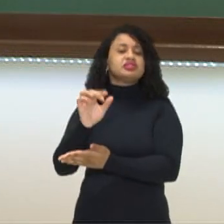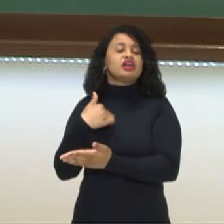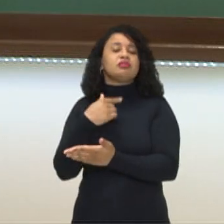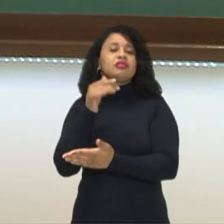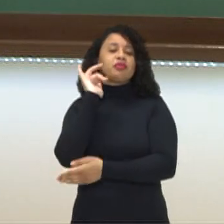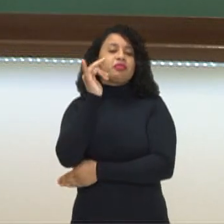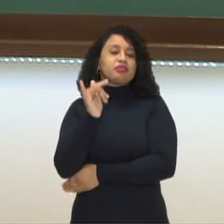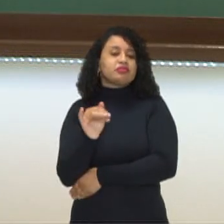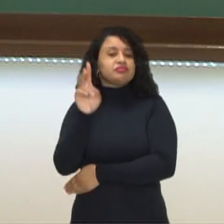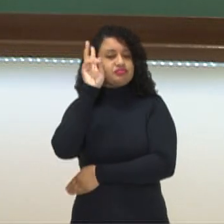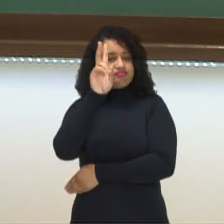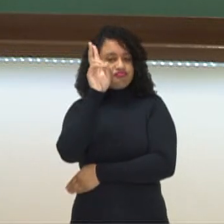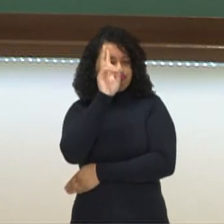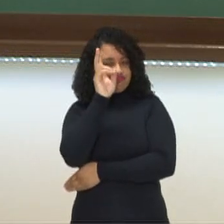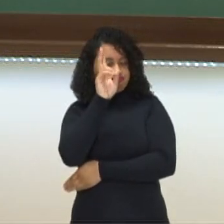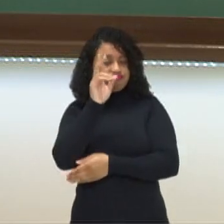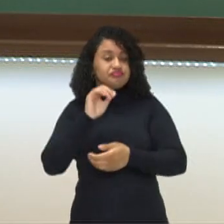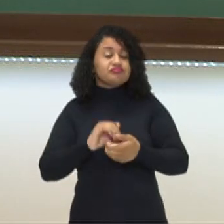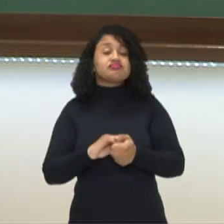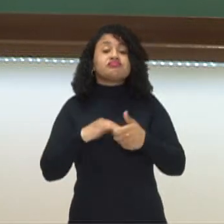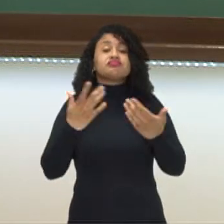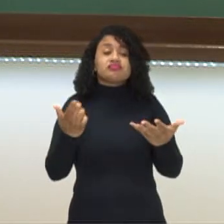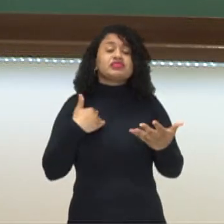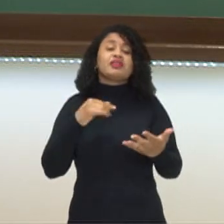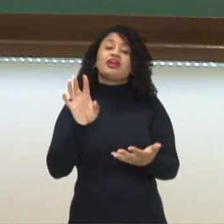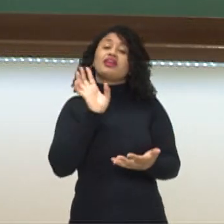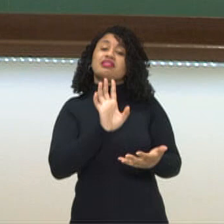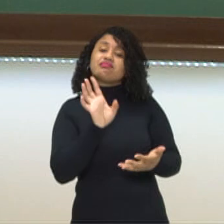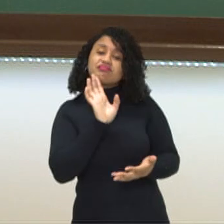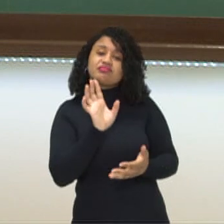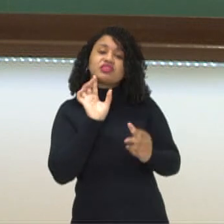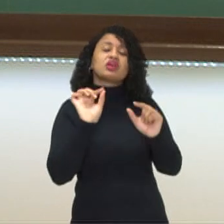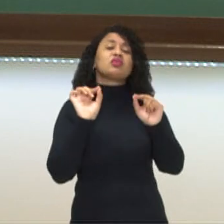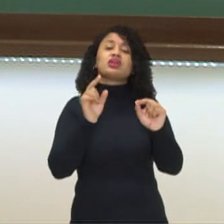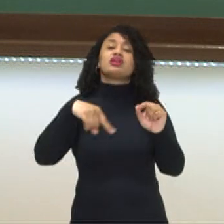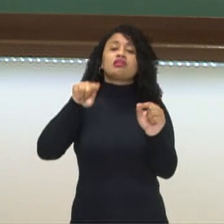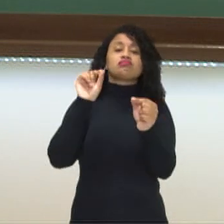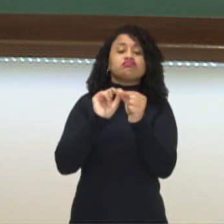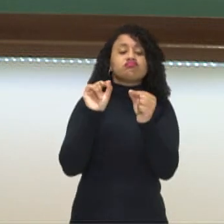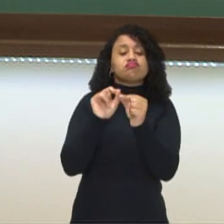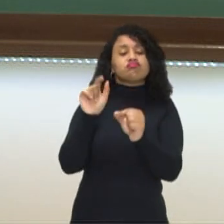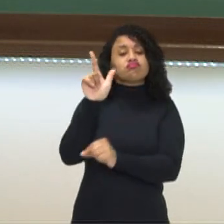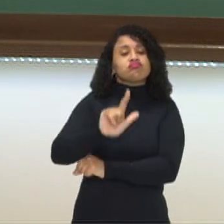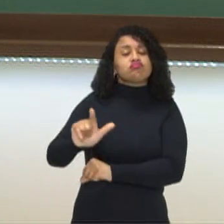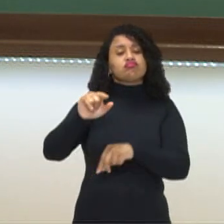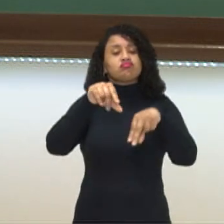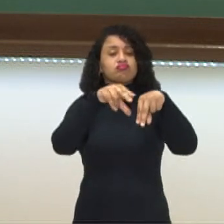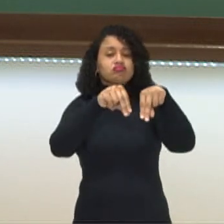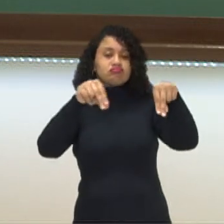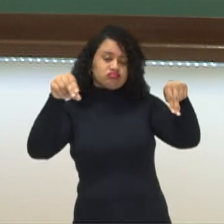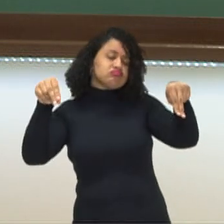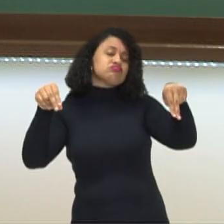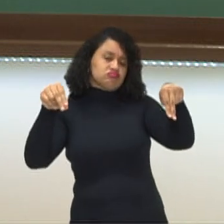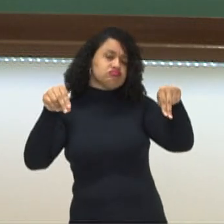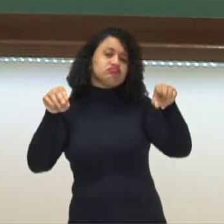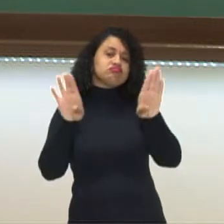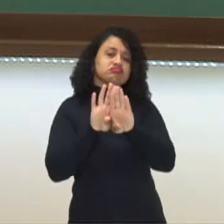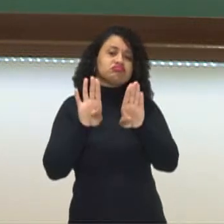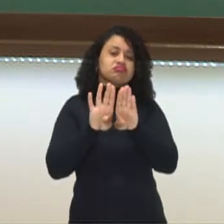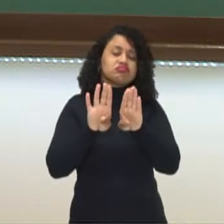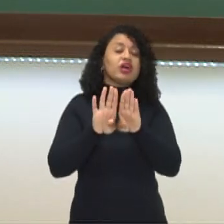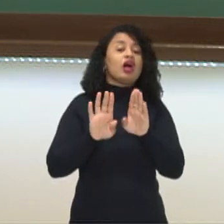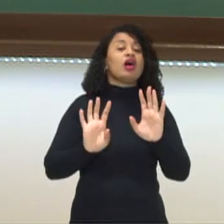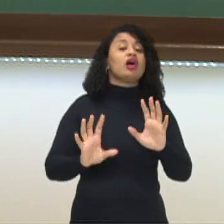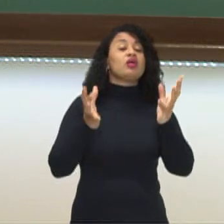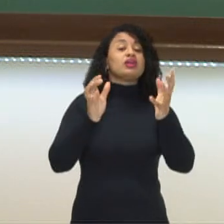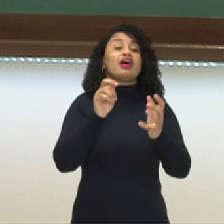para contar essas histórias. E é muito legal. O que eles faziam na literatura de cordel, e ainda, né, acontece em alguns